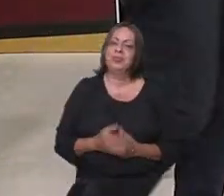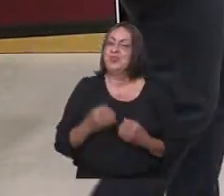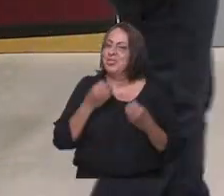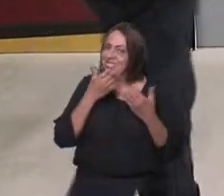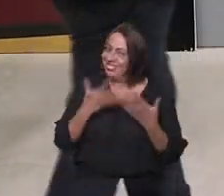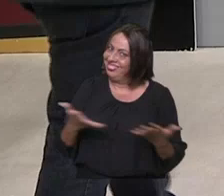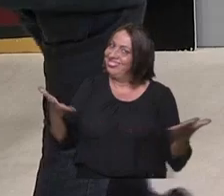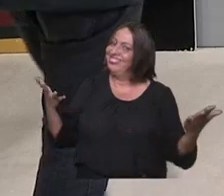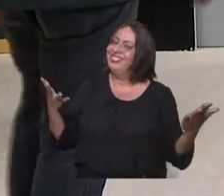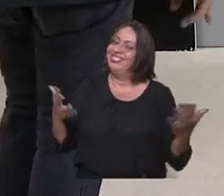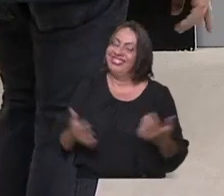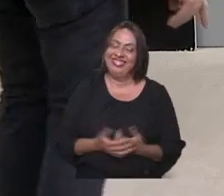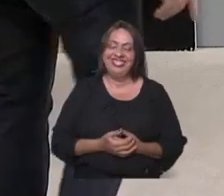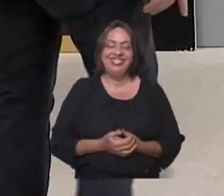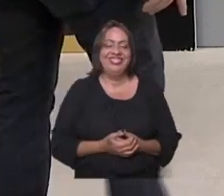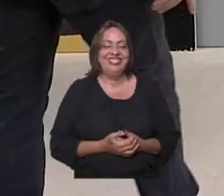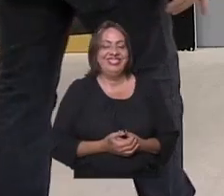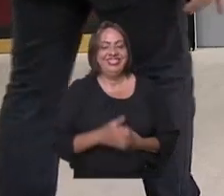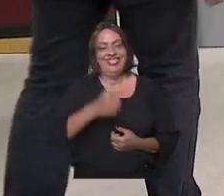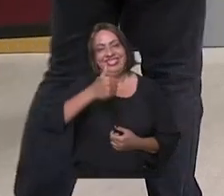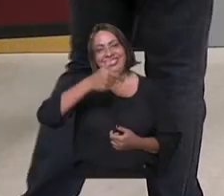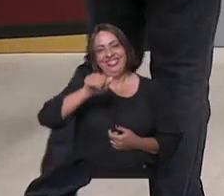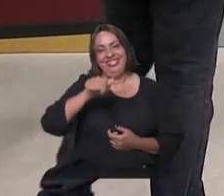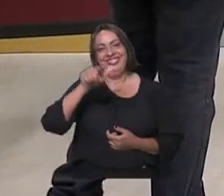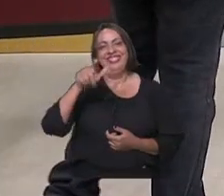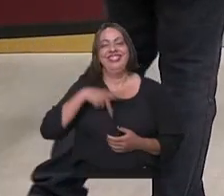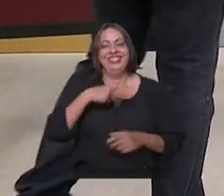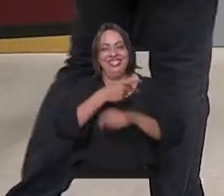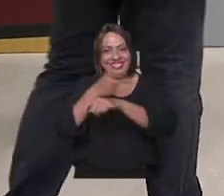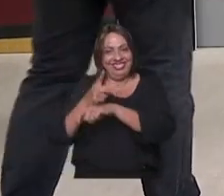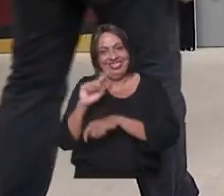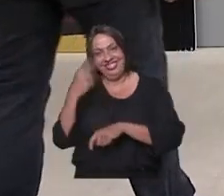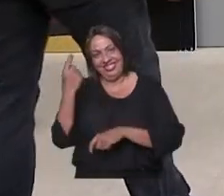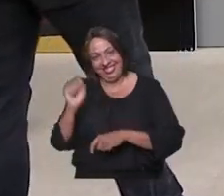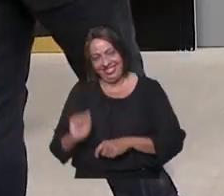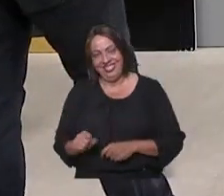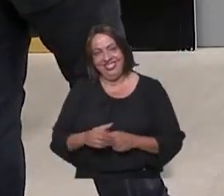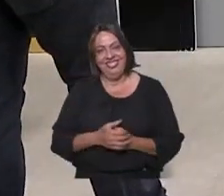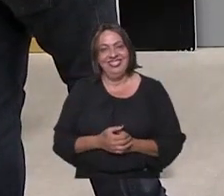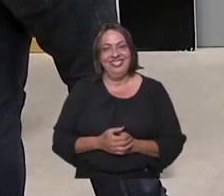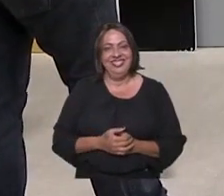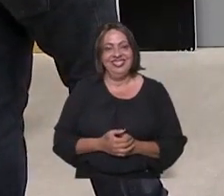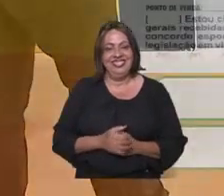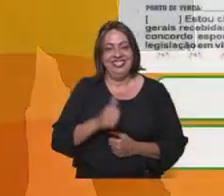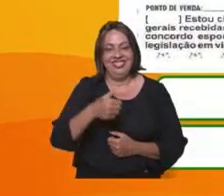Muito bem, então vamos para mais um prêmio. 17º prêmio do Gira Sergipe,